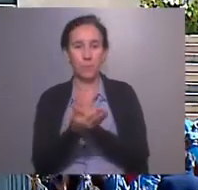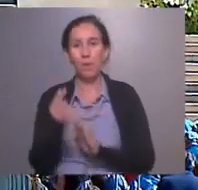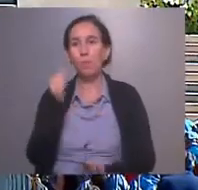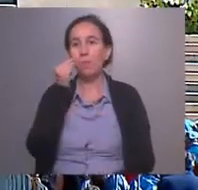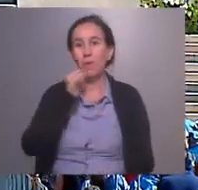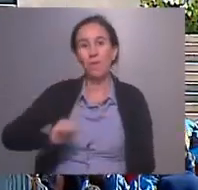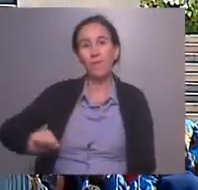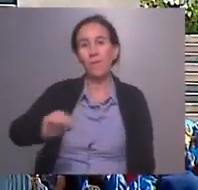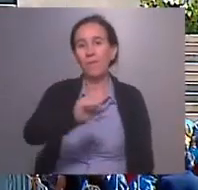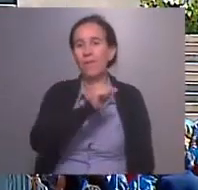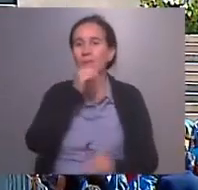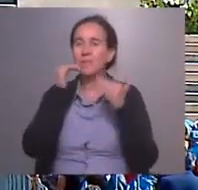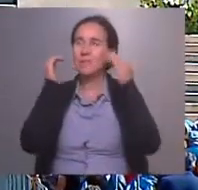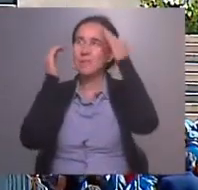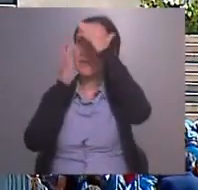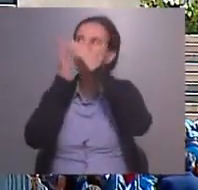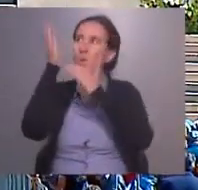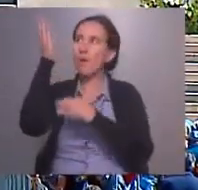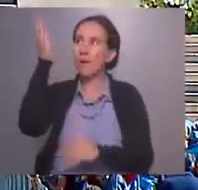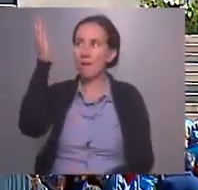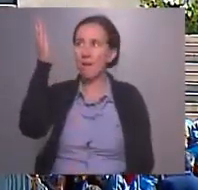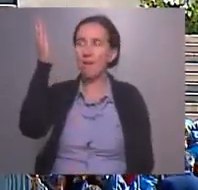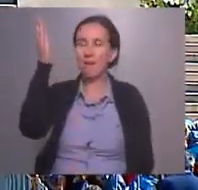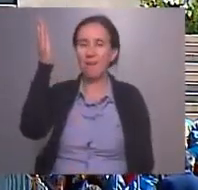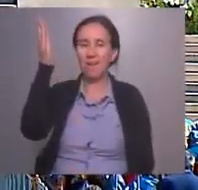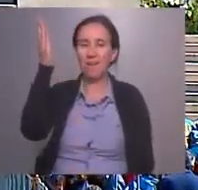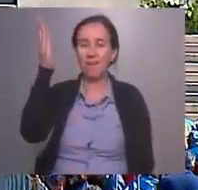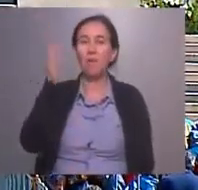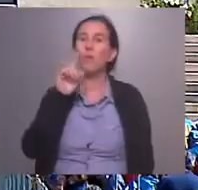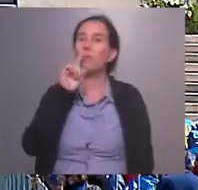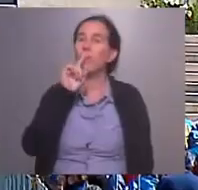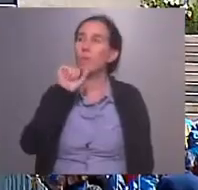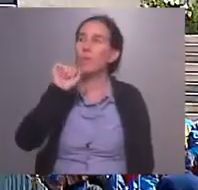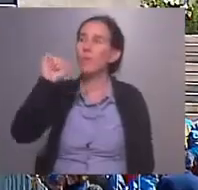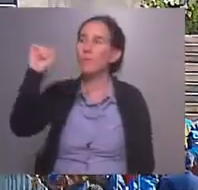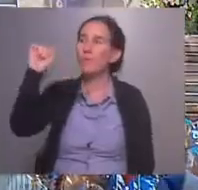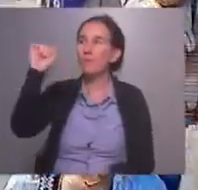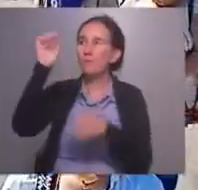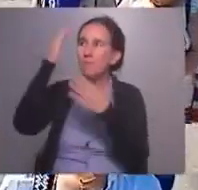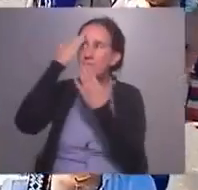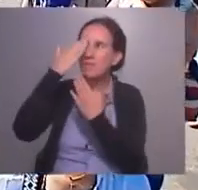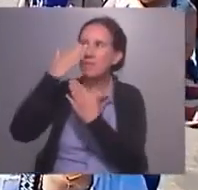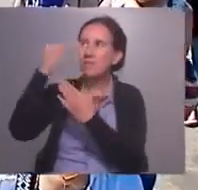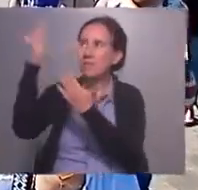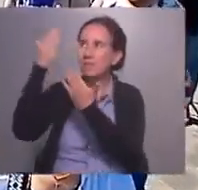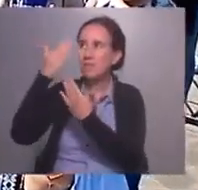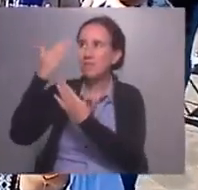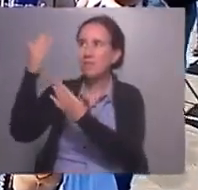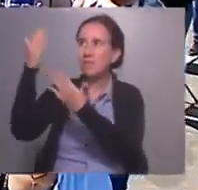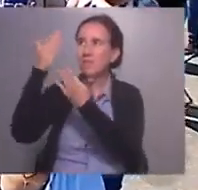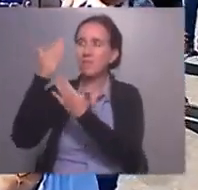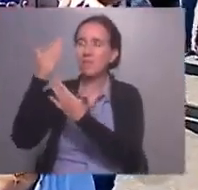ensinou: Pai nosso que estais nos céus, santificado seja.